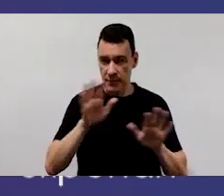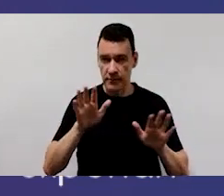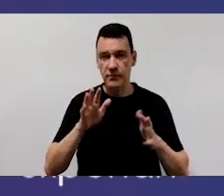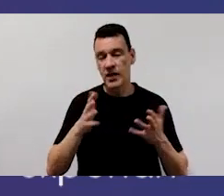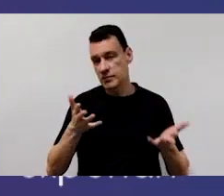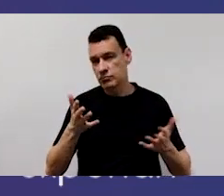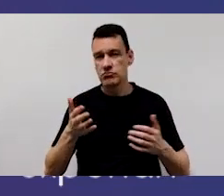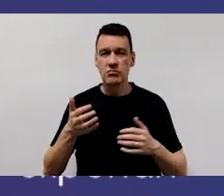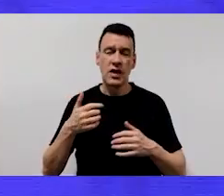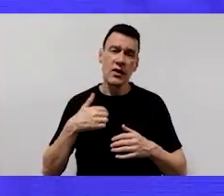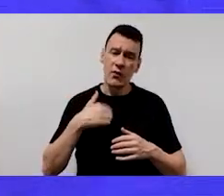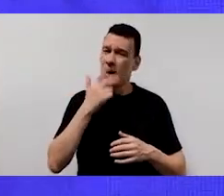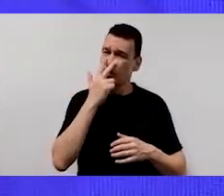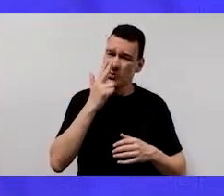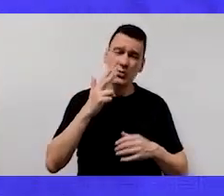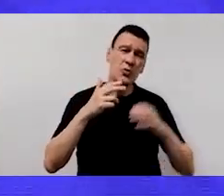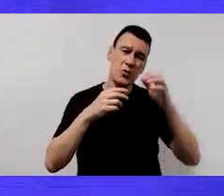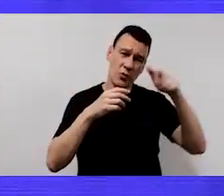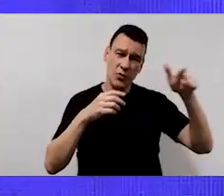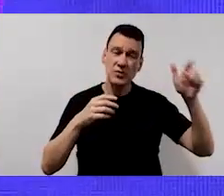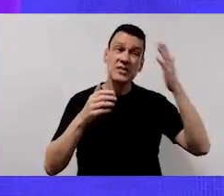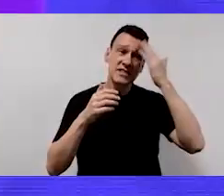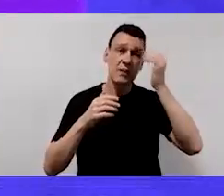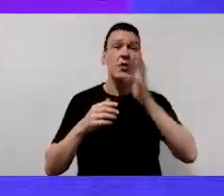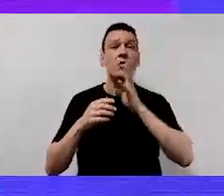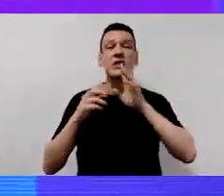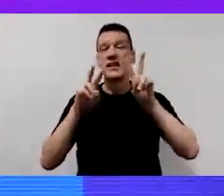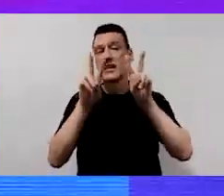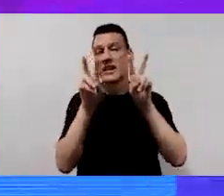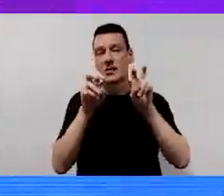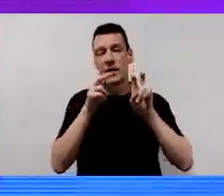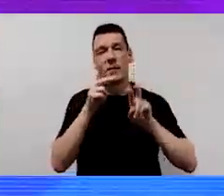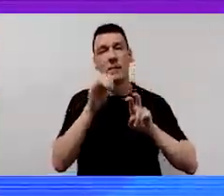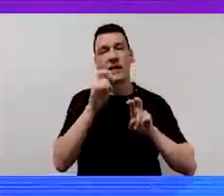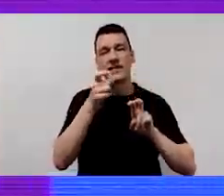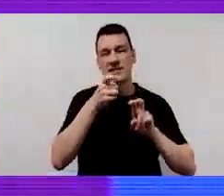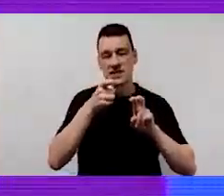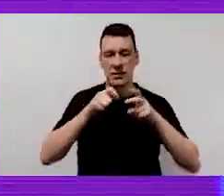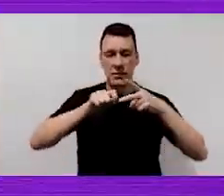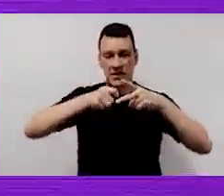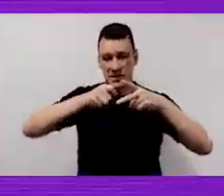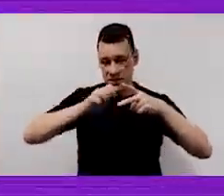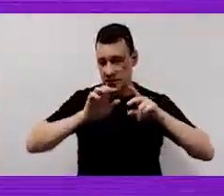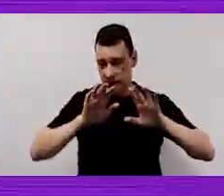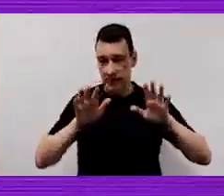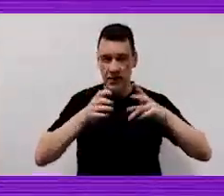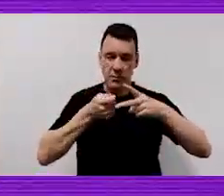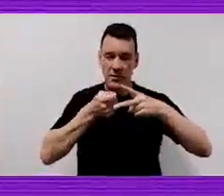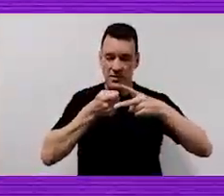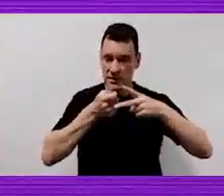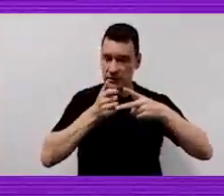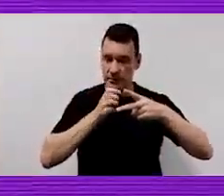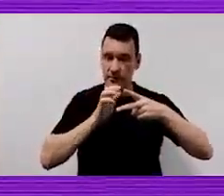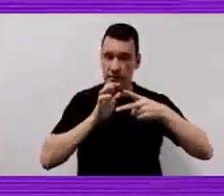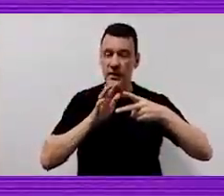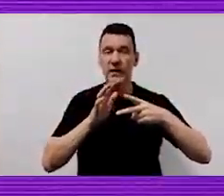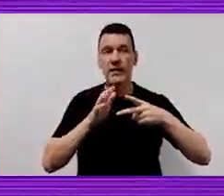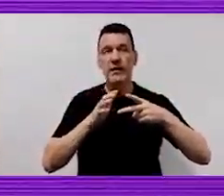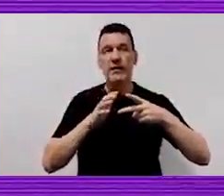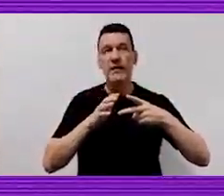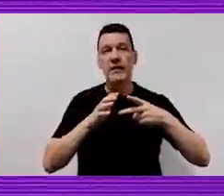mais de propriedade do que eu. Mas olhando para o PIX no cenário de crimes e fraudes, esses dados são do Banco Central, tá,